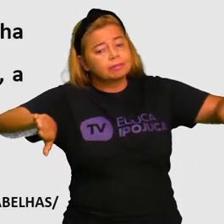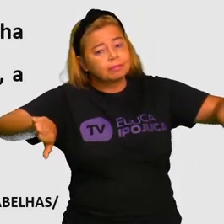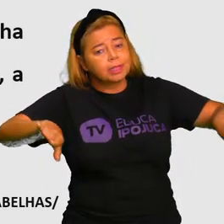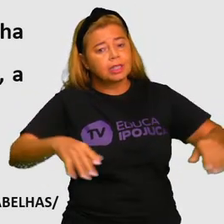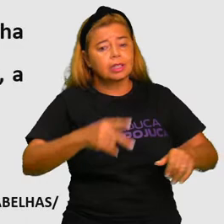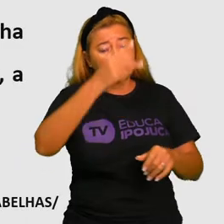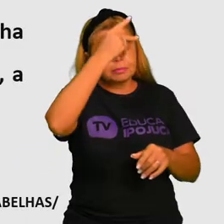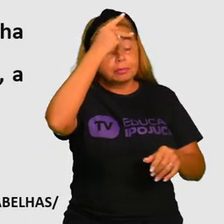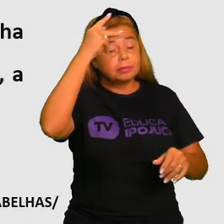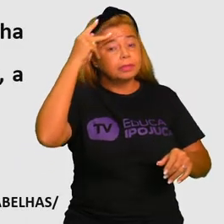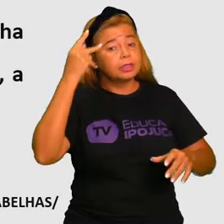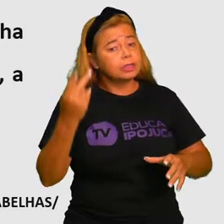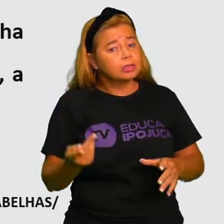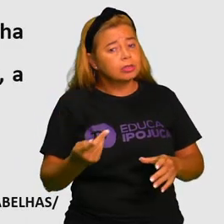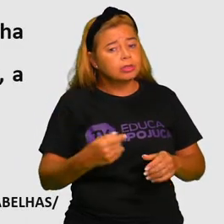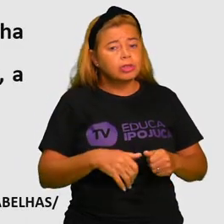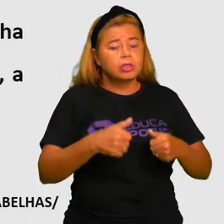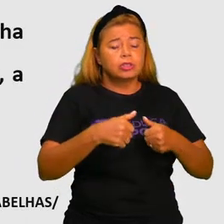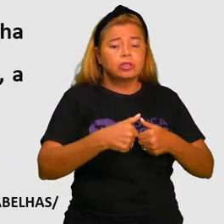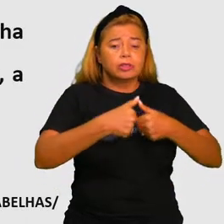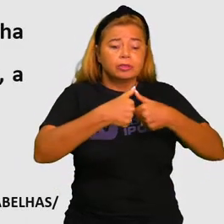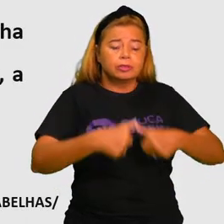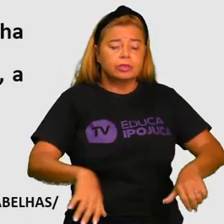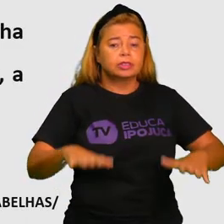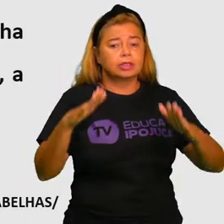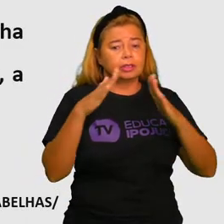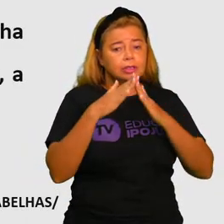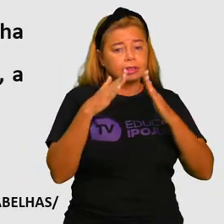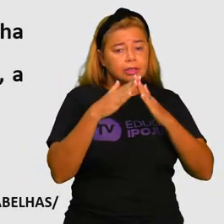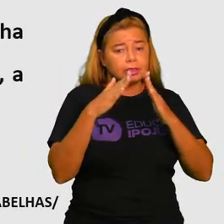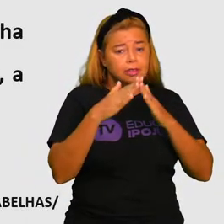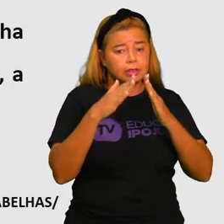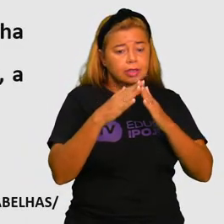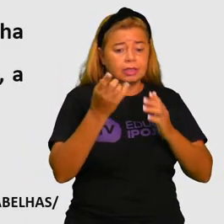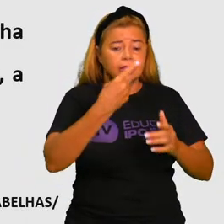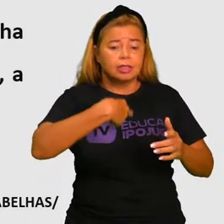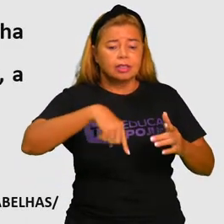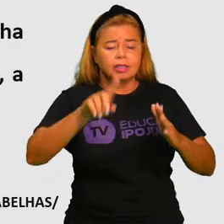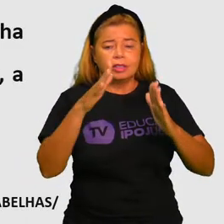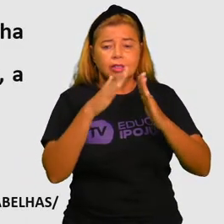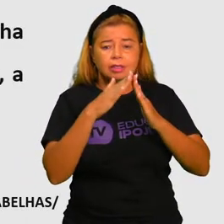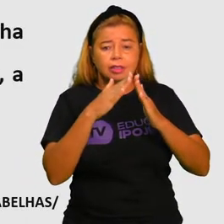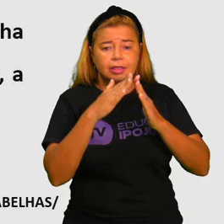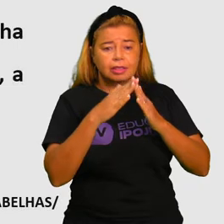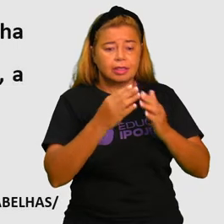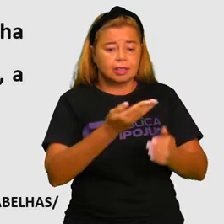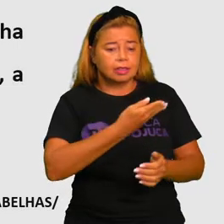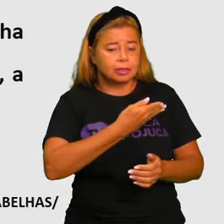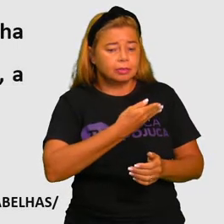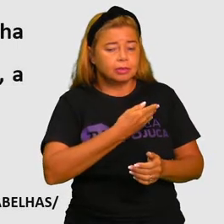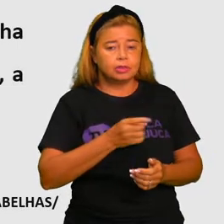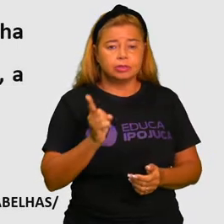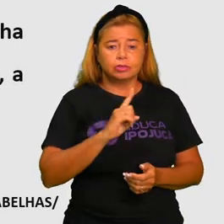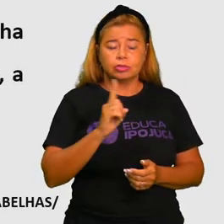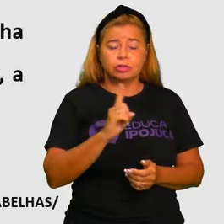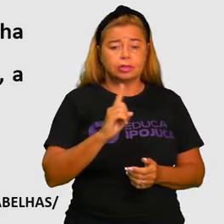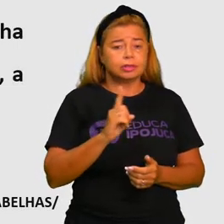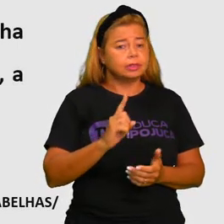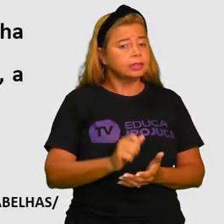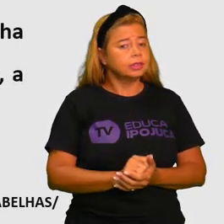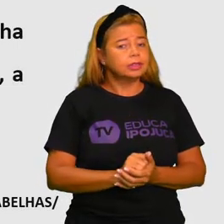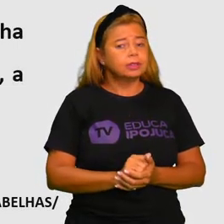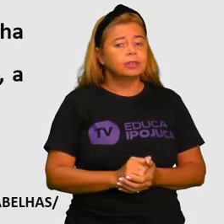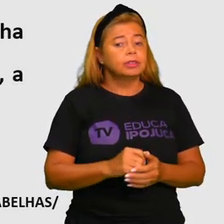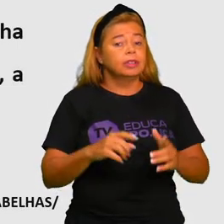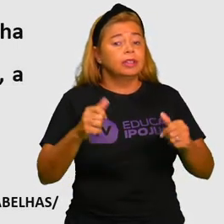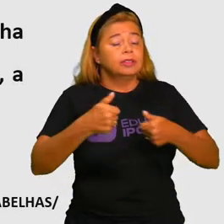ao parque a casa dos amigos você que acompanha a CHC certamente já sabe